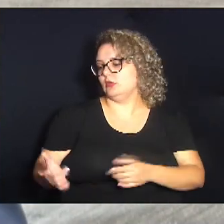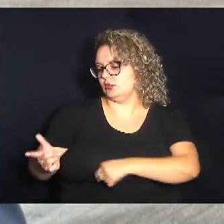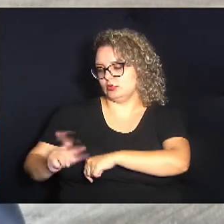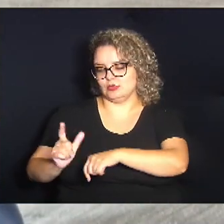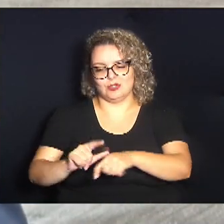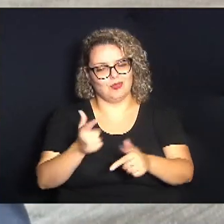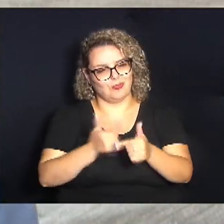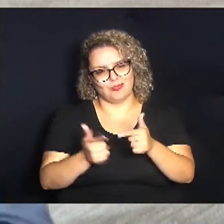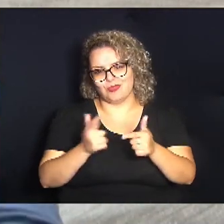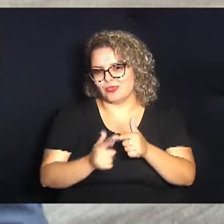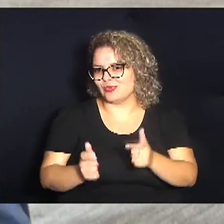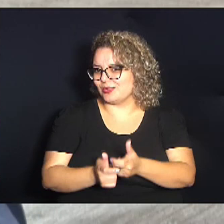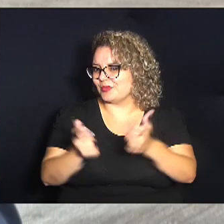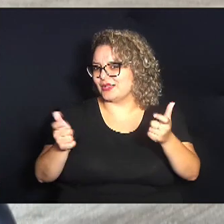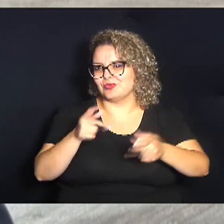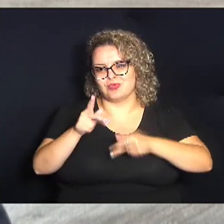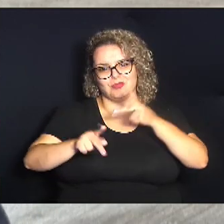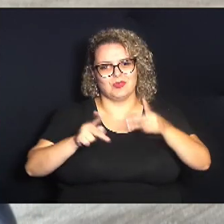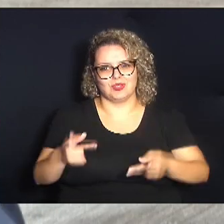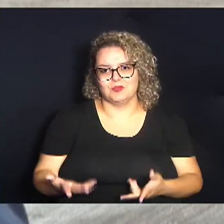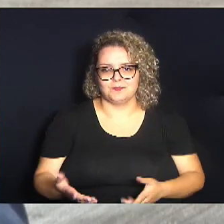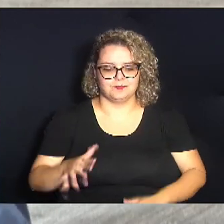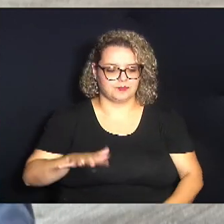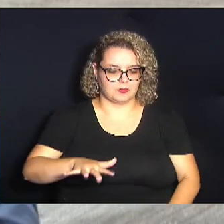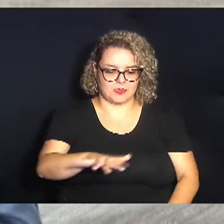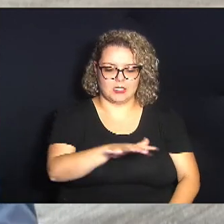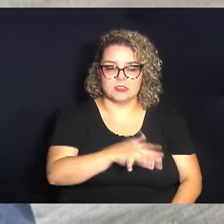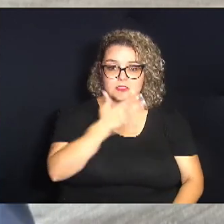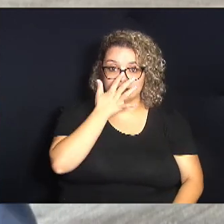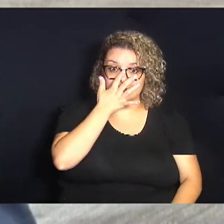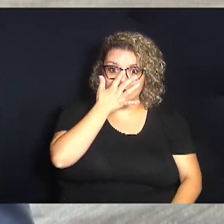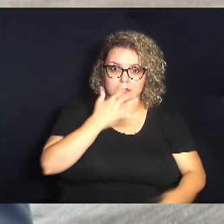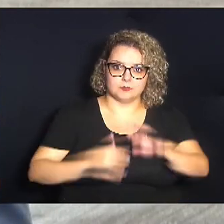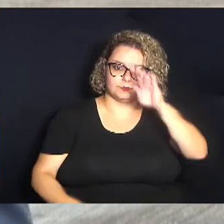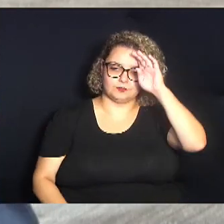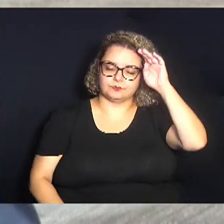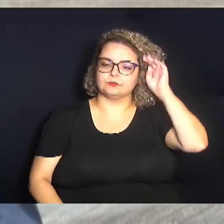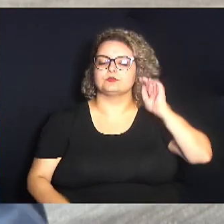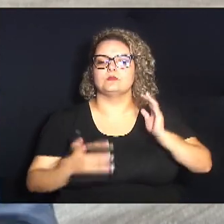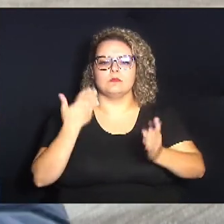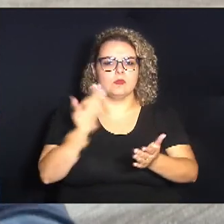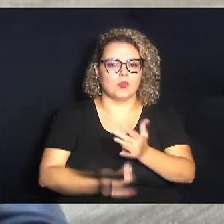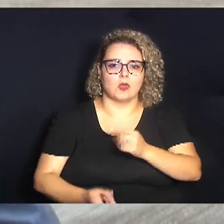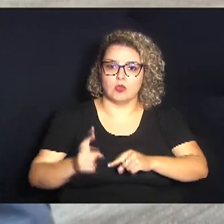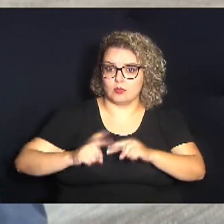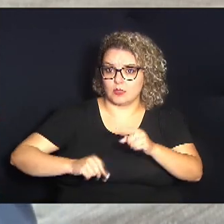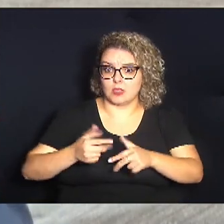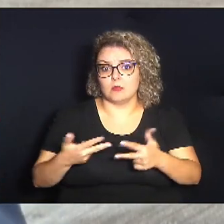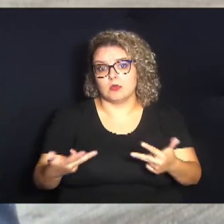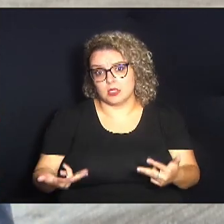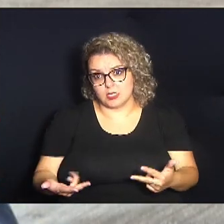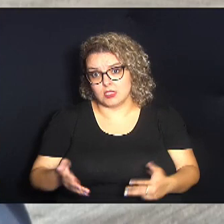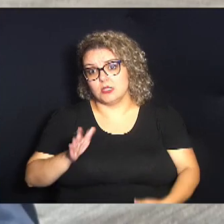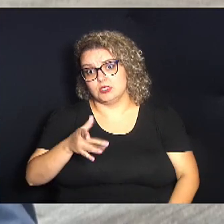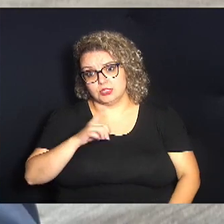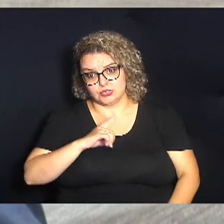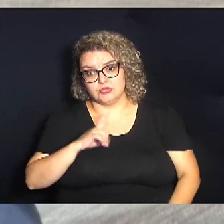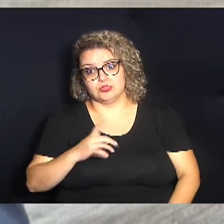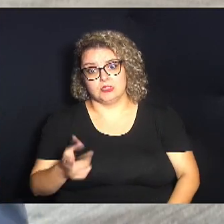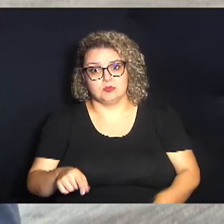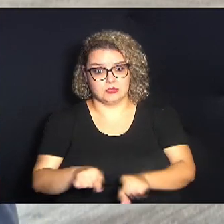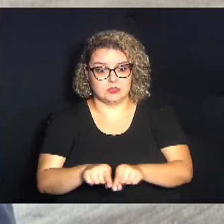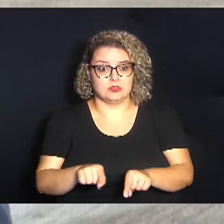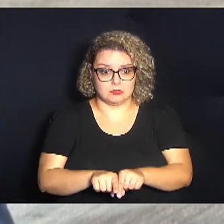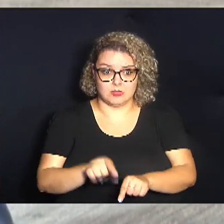transtorno para a população dessas regiões, né, com perdas materiais e já tivemos ali perda de